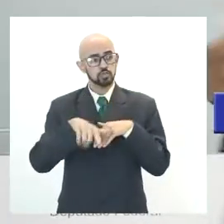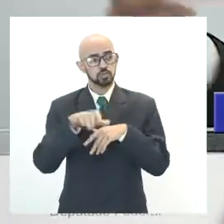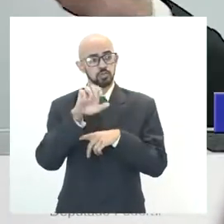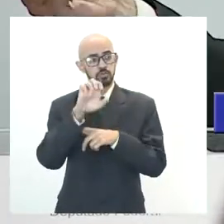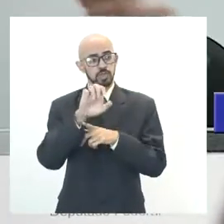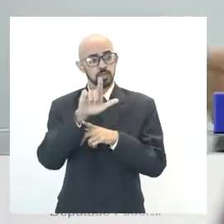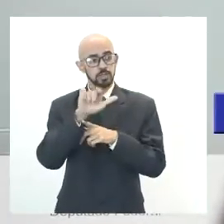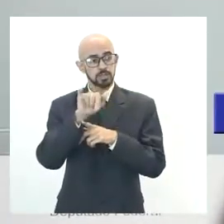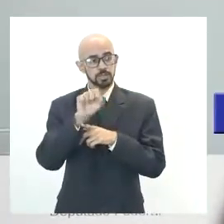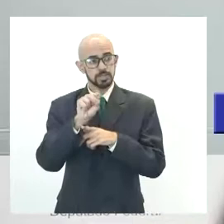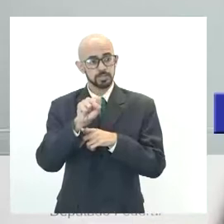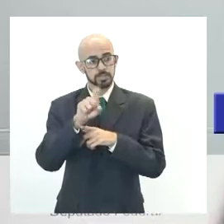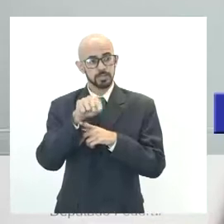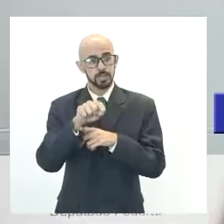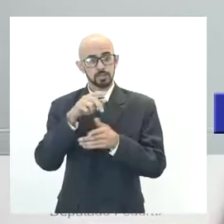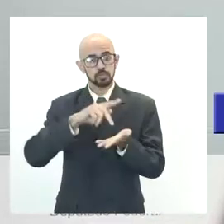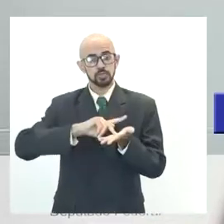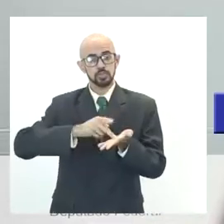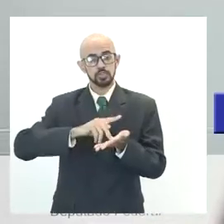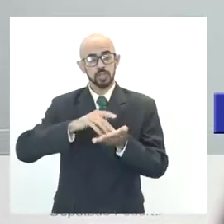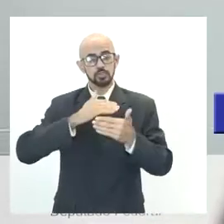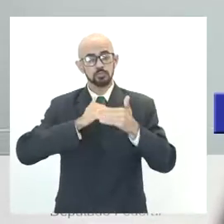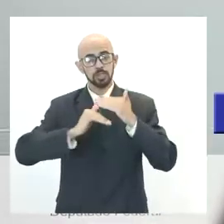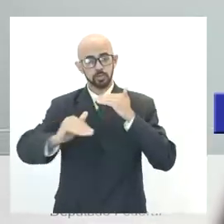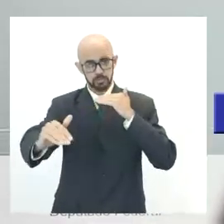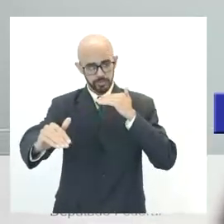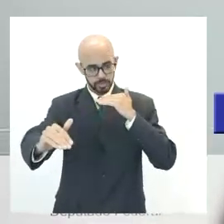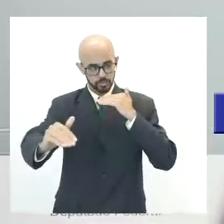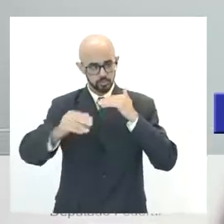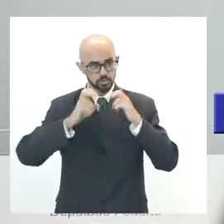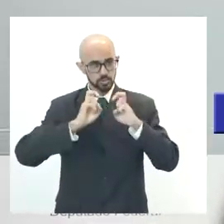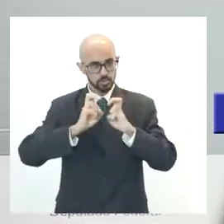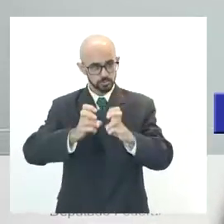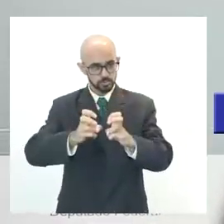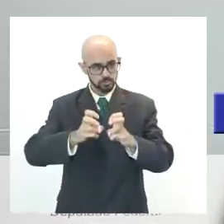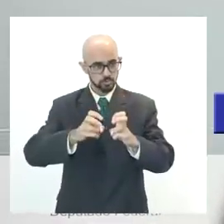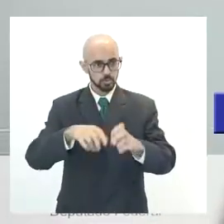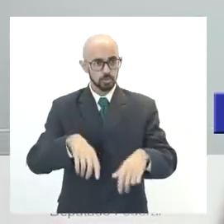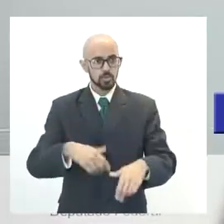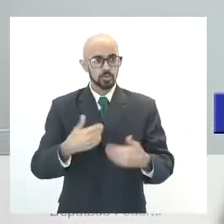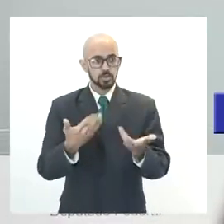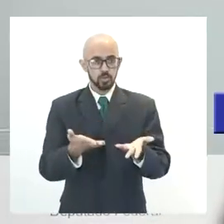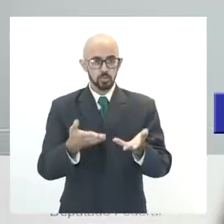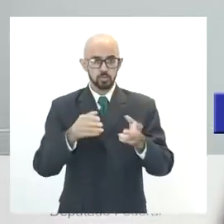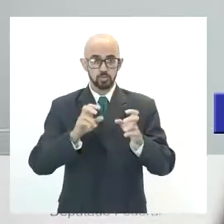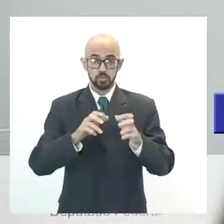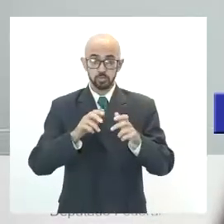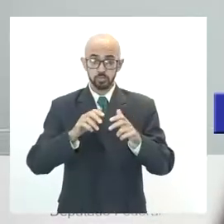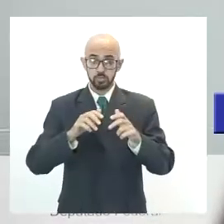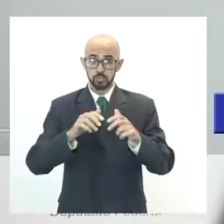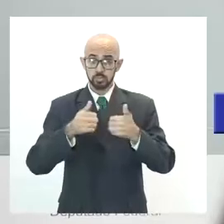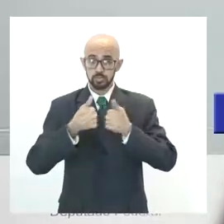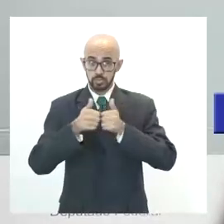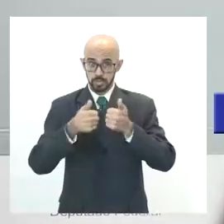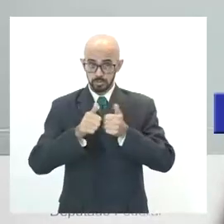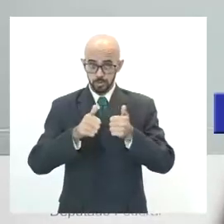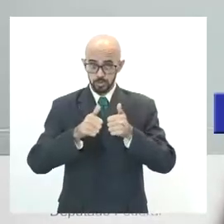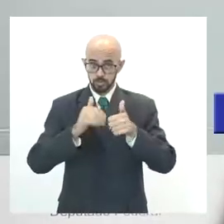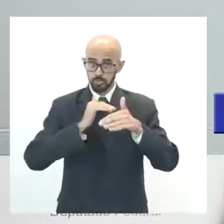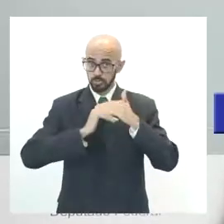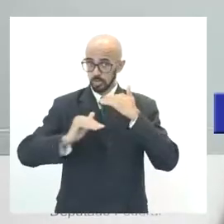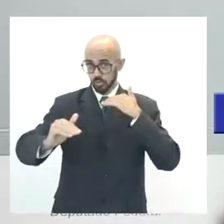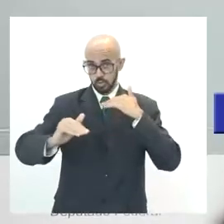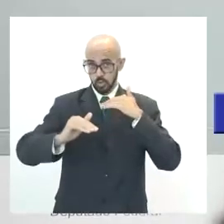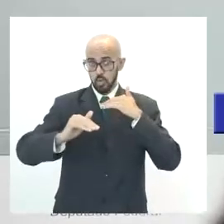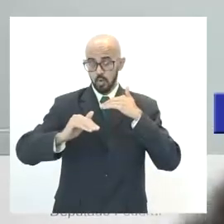que fazer uma observação aqui e dos transportes chamados de massa o metrô